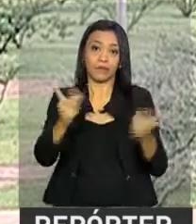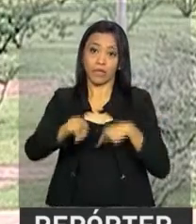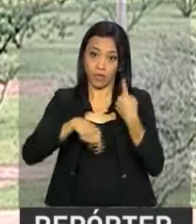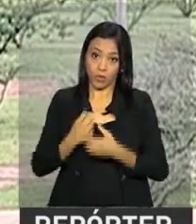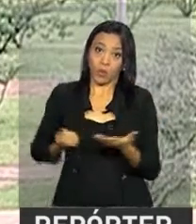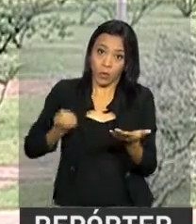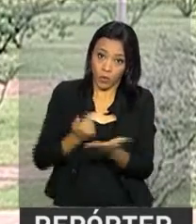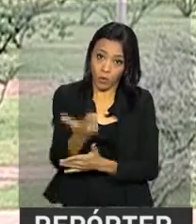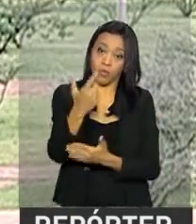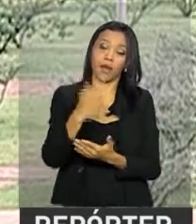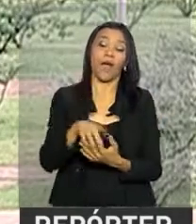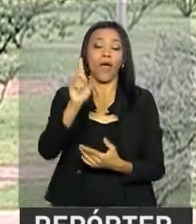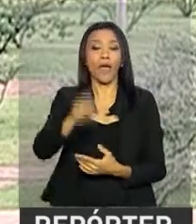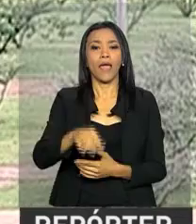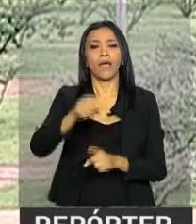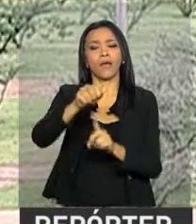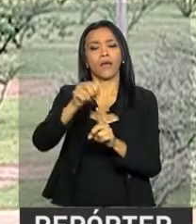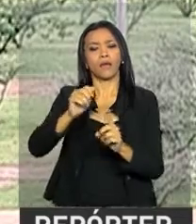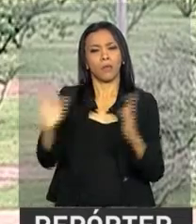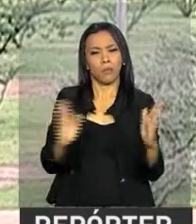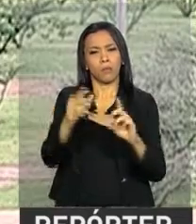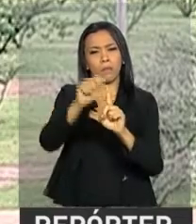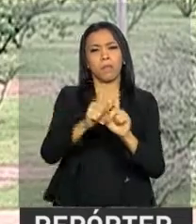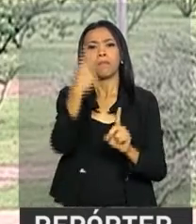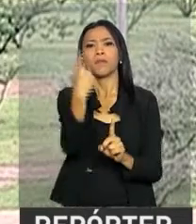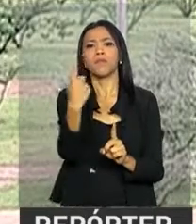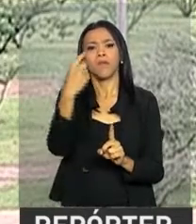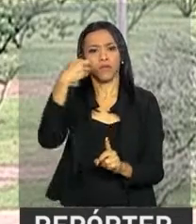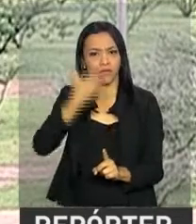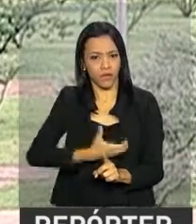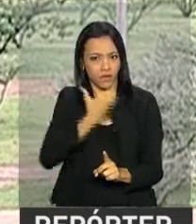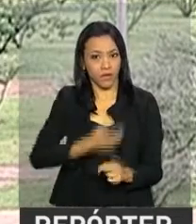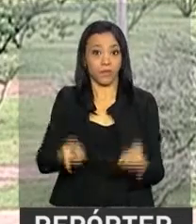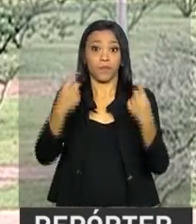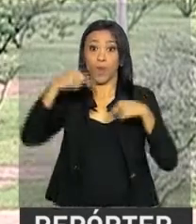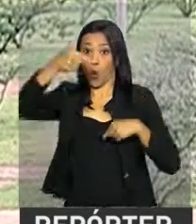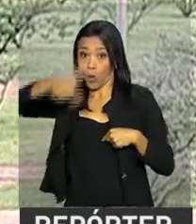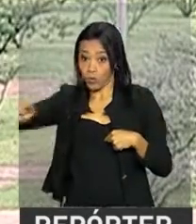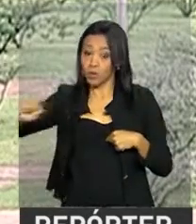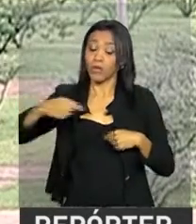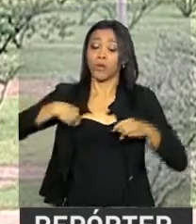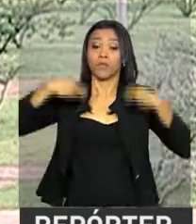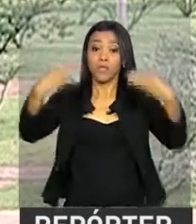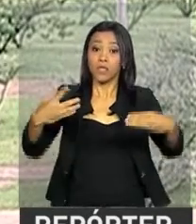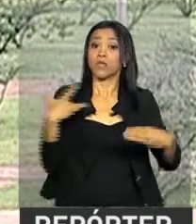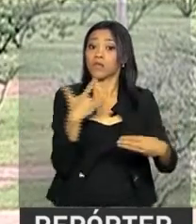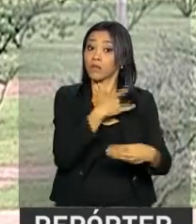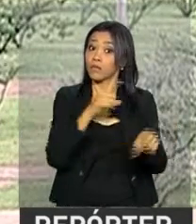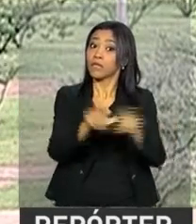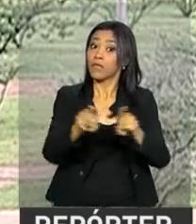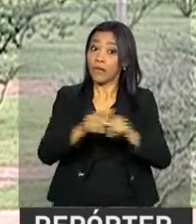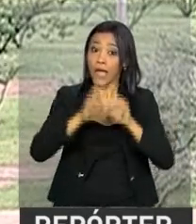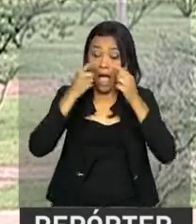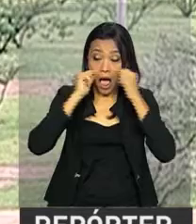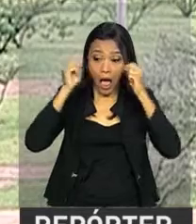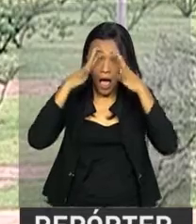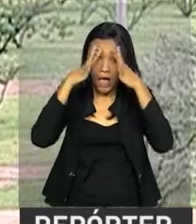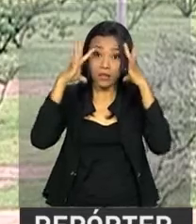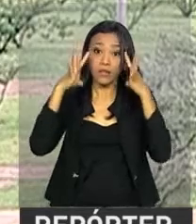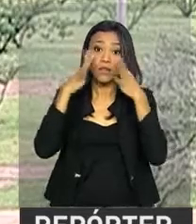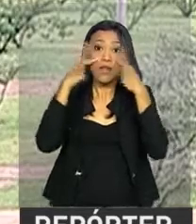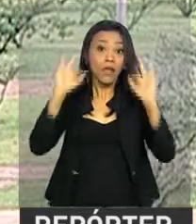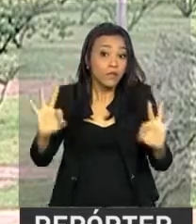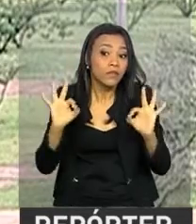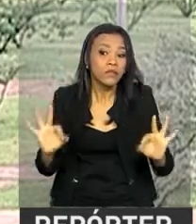dia 1º de dezembro. O Ministério da Saúde alerta também para a importância de que as gestantes